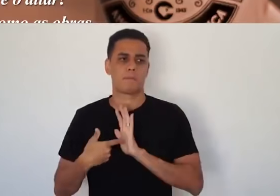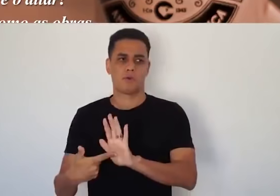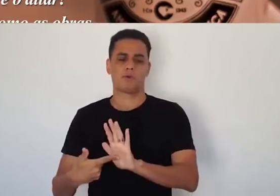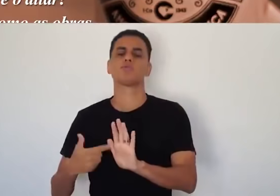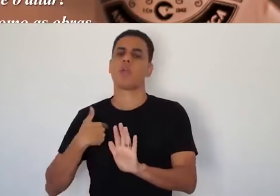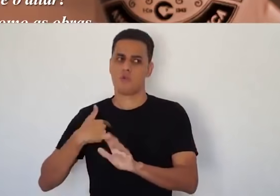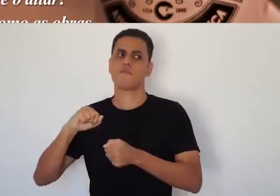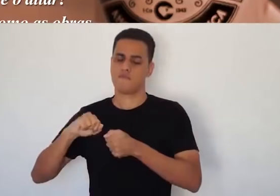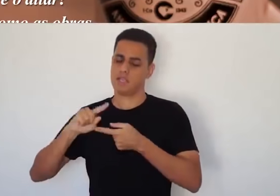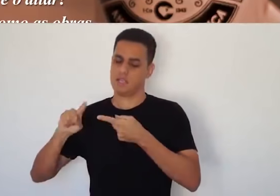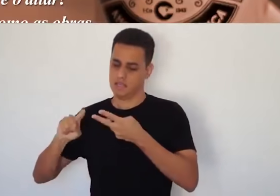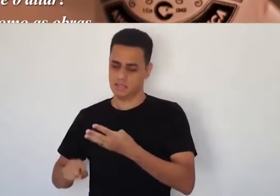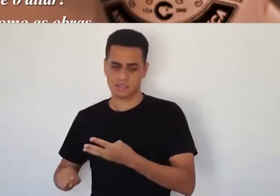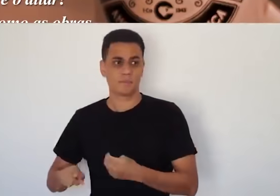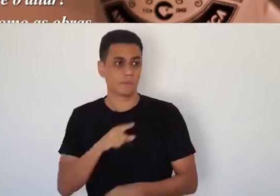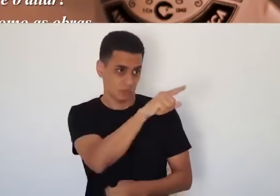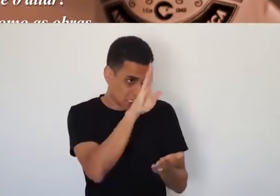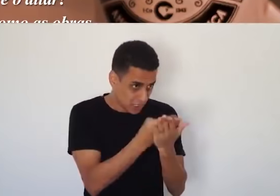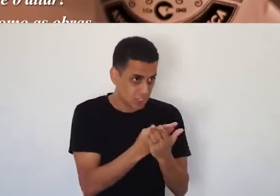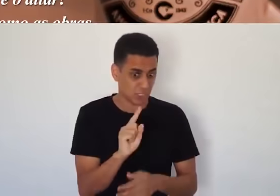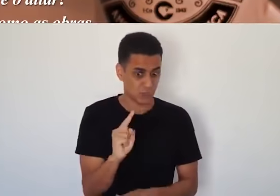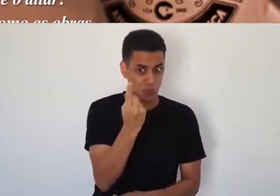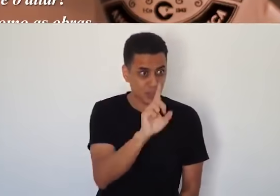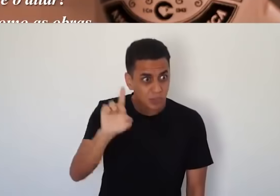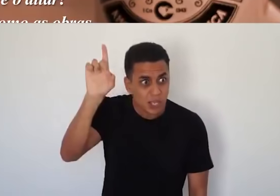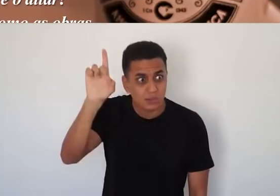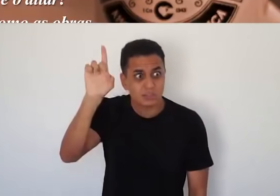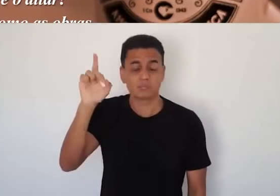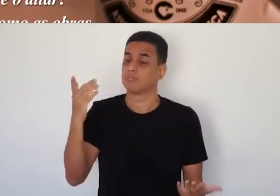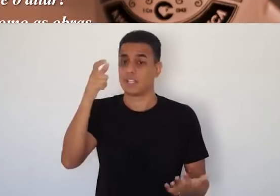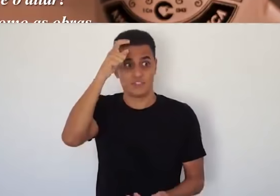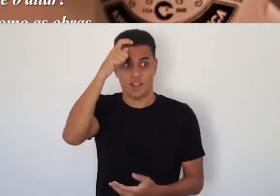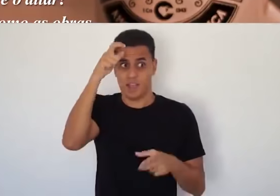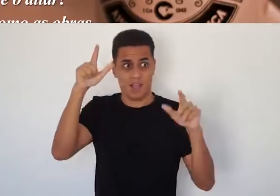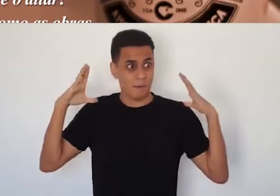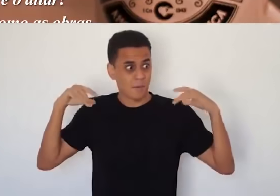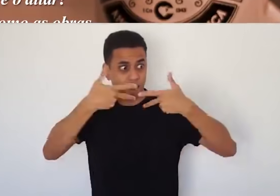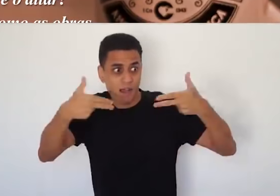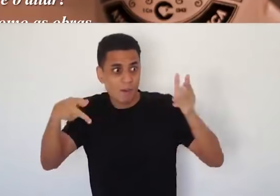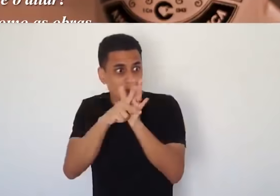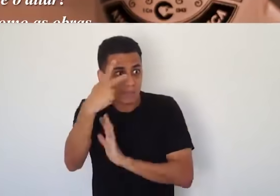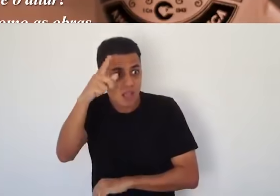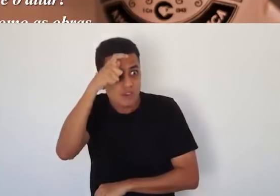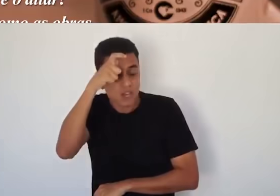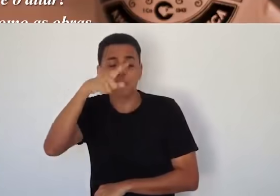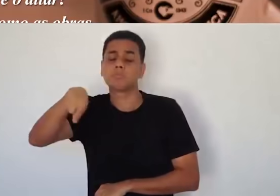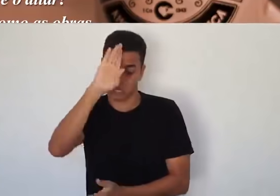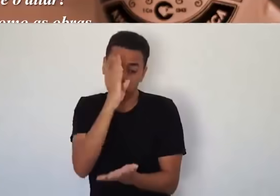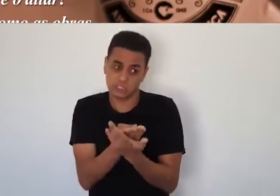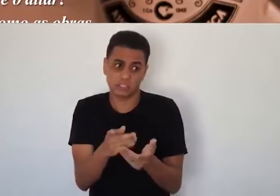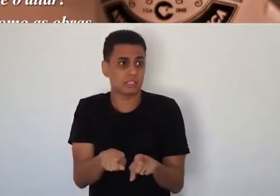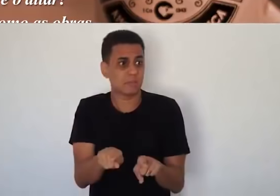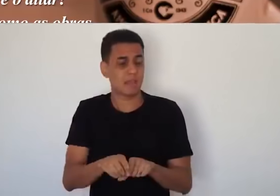atuando juntas. E a fé foi aperfeiçoada pelas obras. Cumpriu-se assim a Escritura que diz, Abraão creu